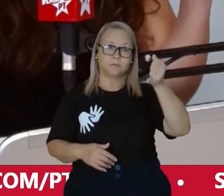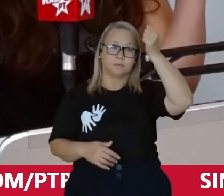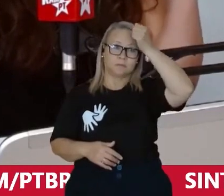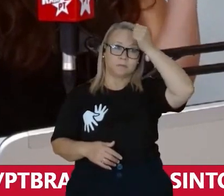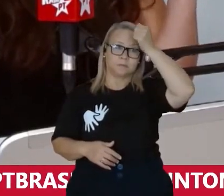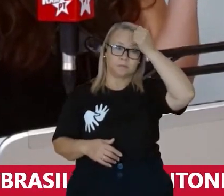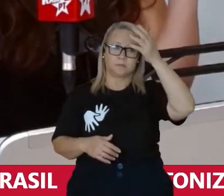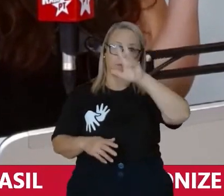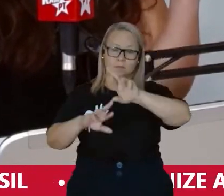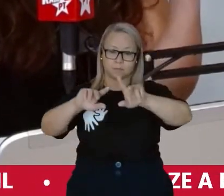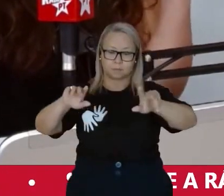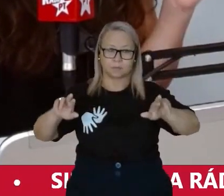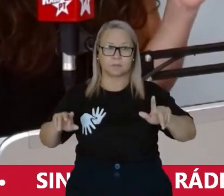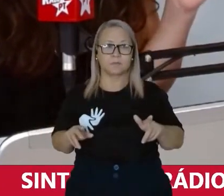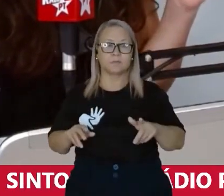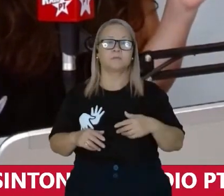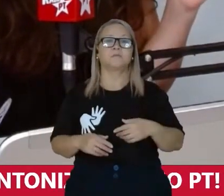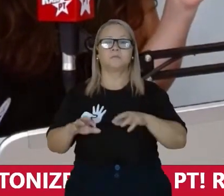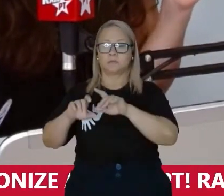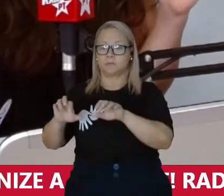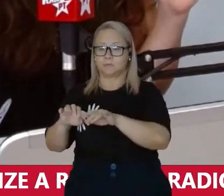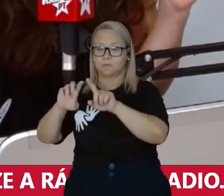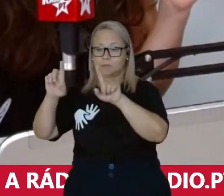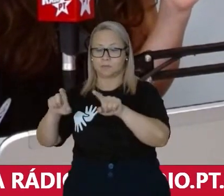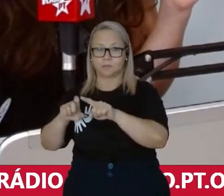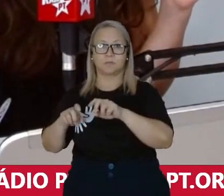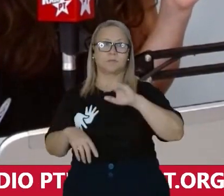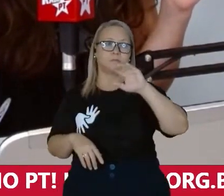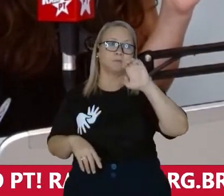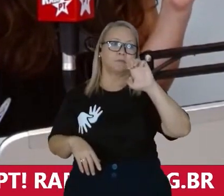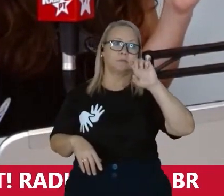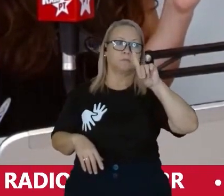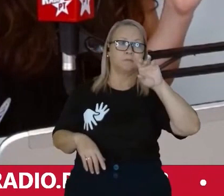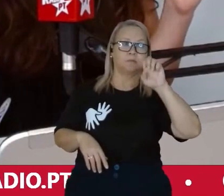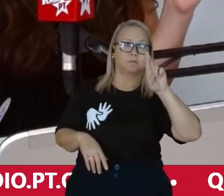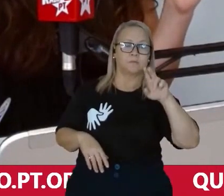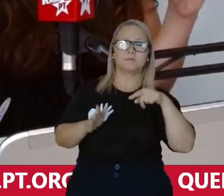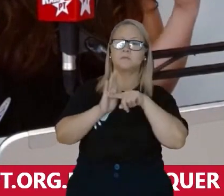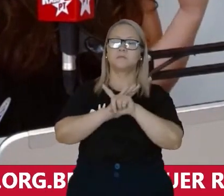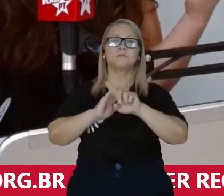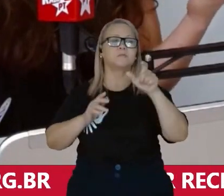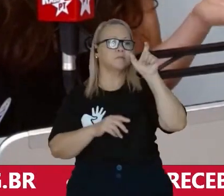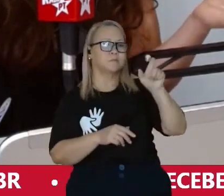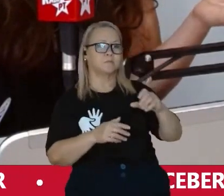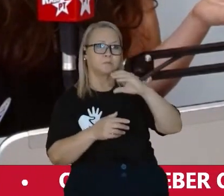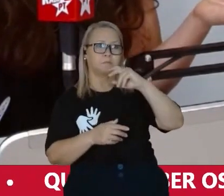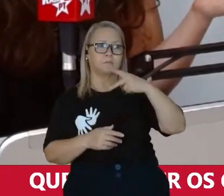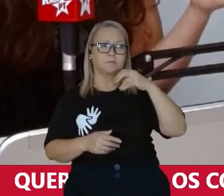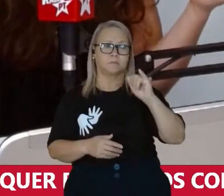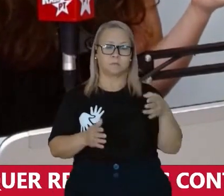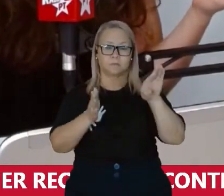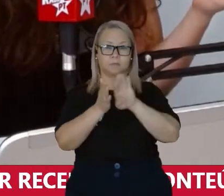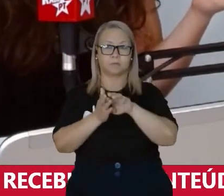na pergunta do nosso chat também, do Éder Moura. Ele pergunta qual membro da CPI chegou primeiro em